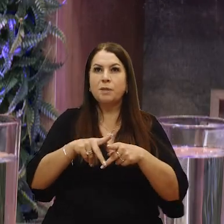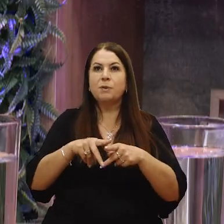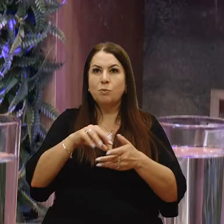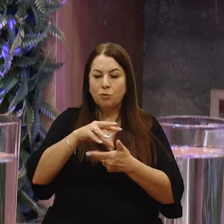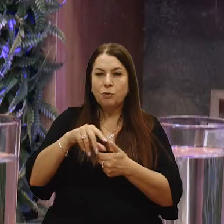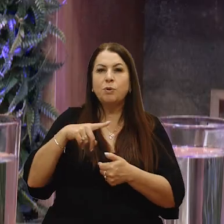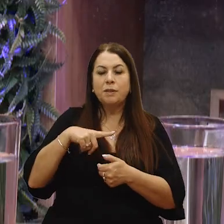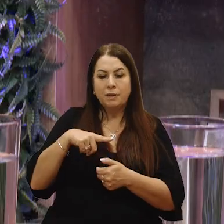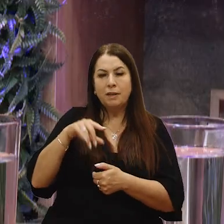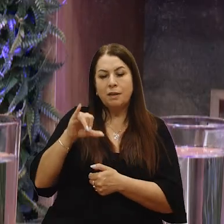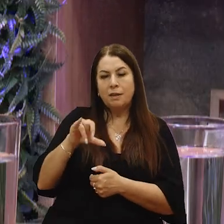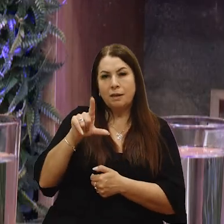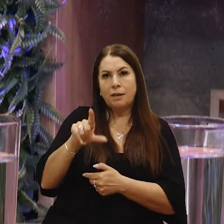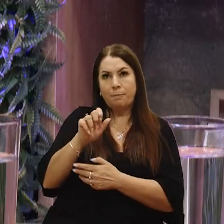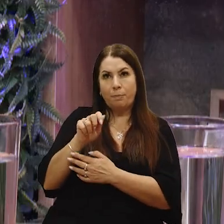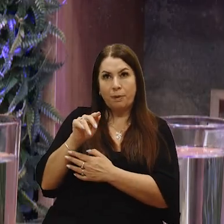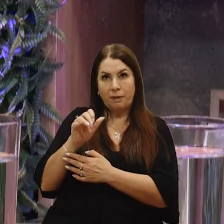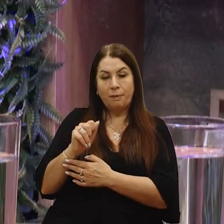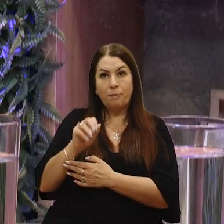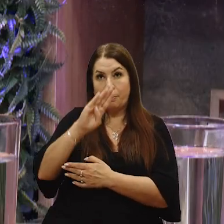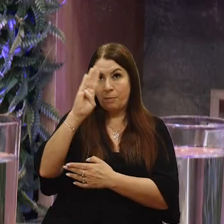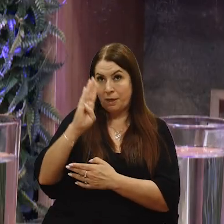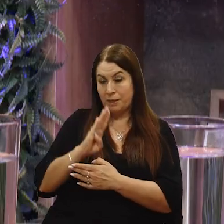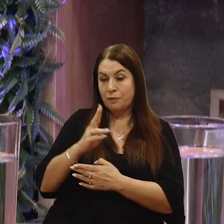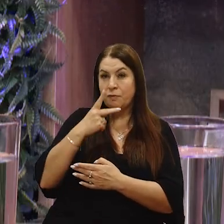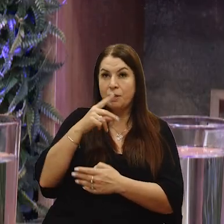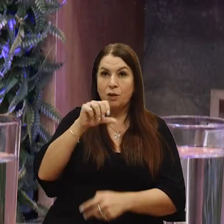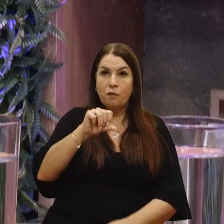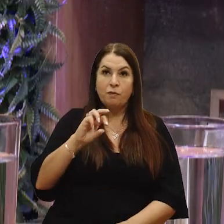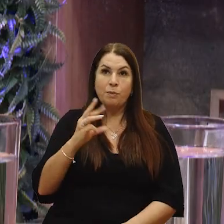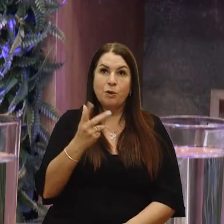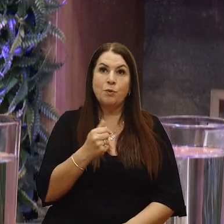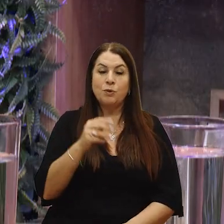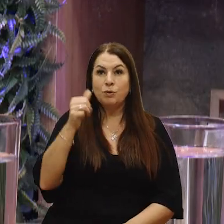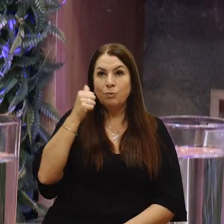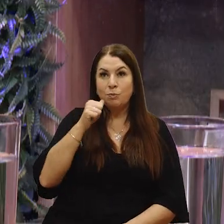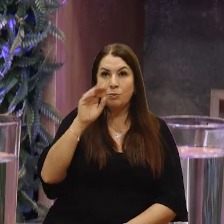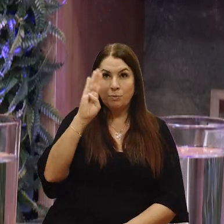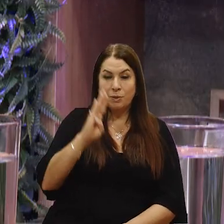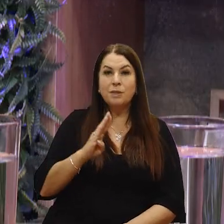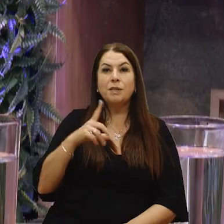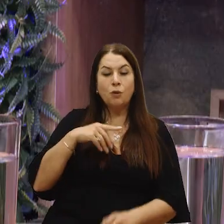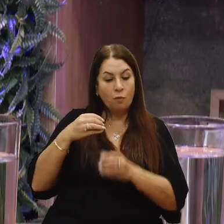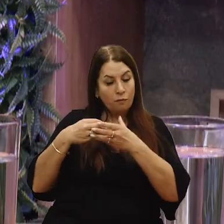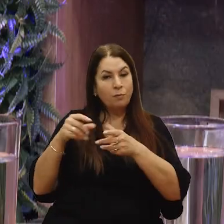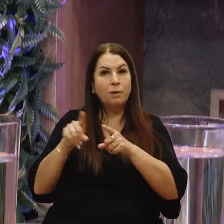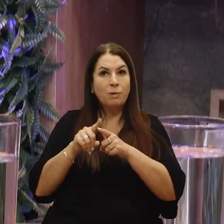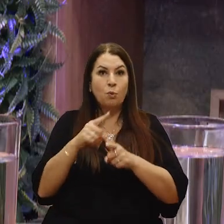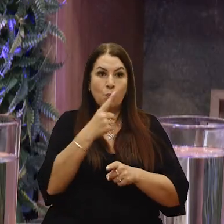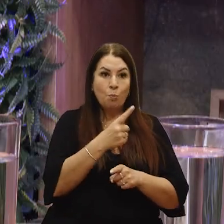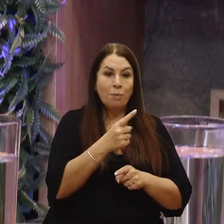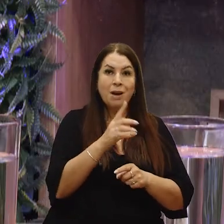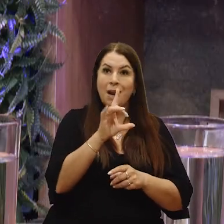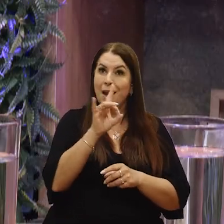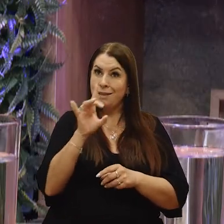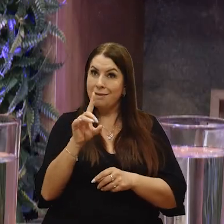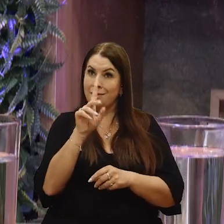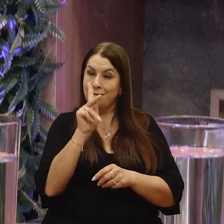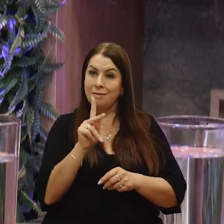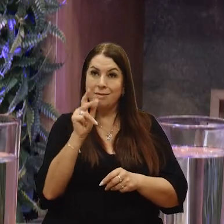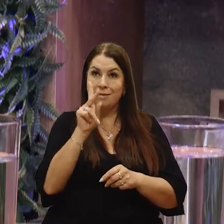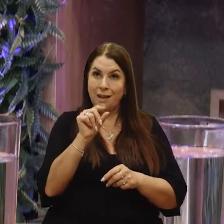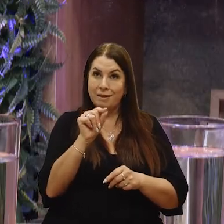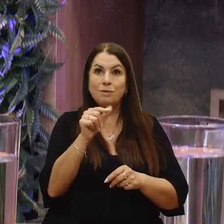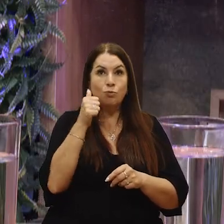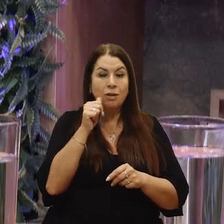acomete até a região do joelho, o tipo 3 a gente tem associação de todo o membro inferior, e no tipo 4 região de braços, e